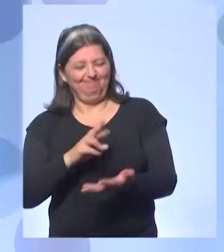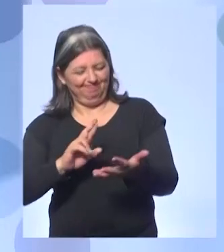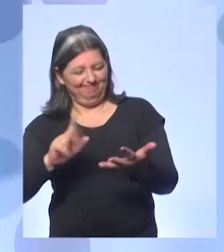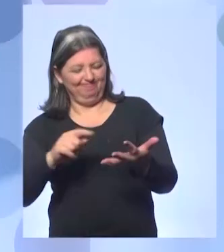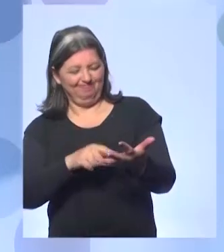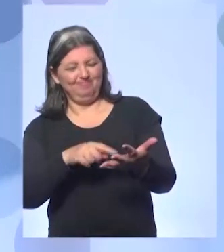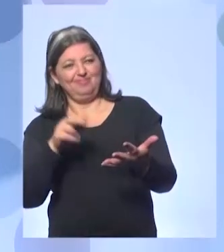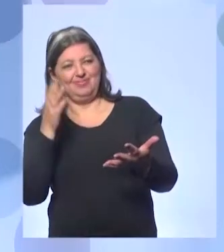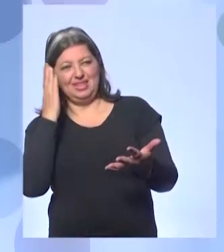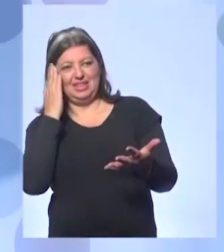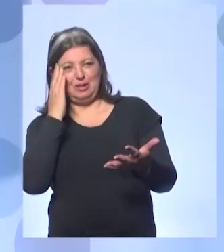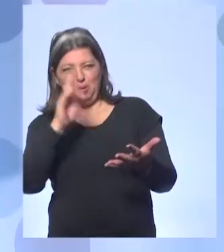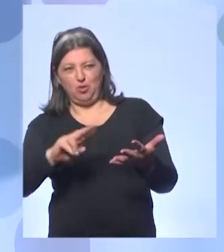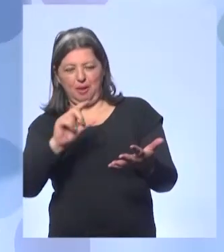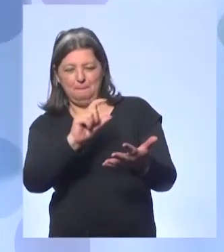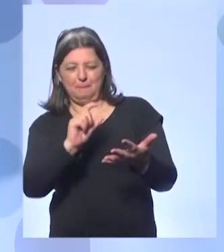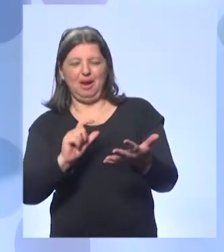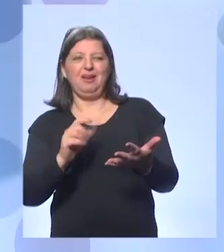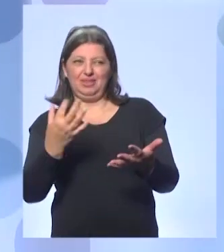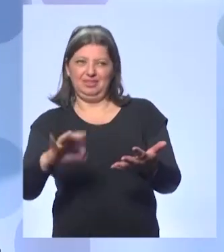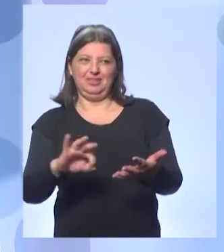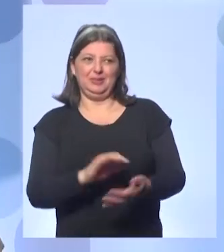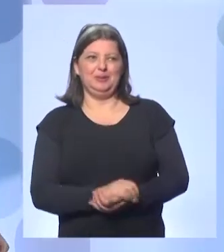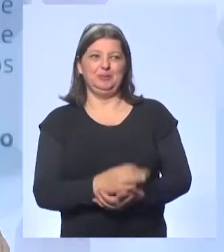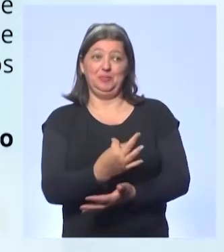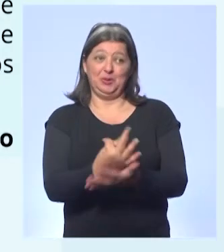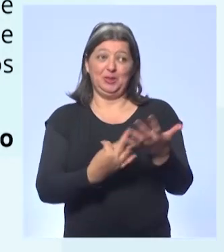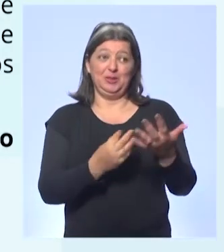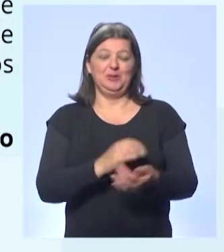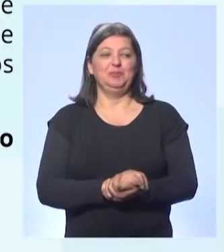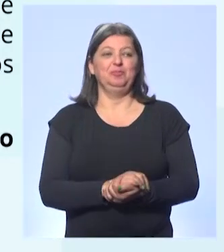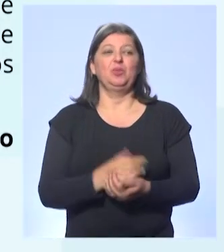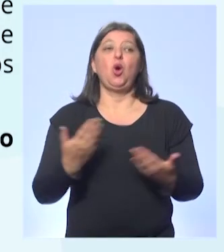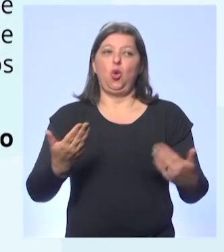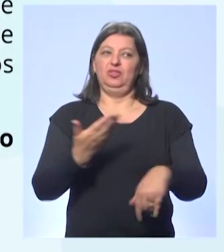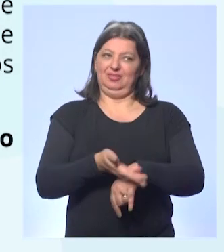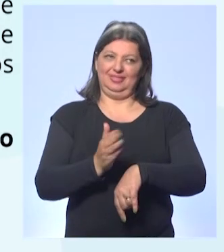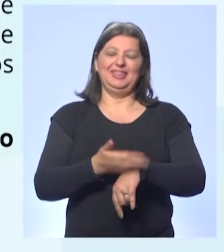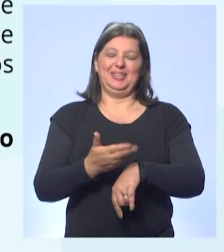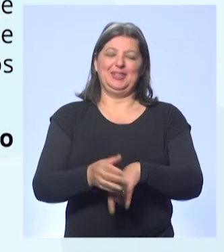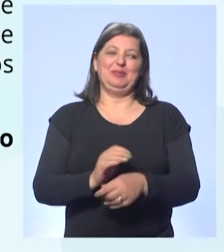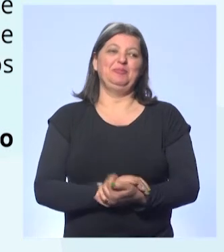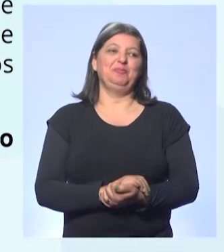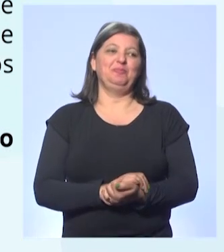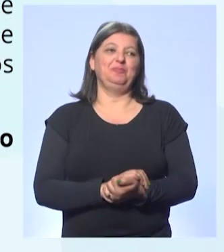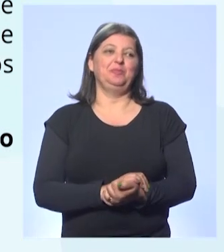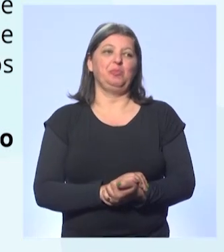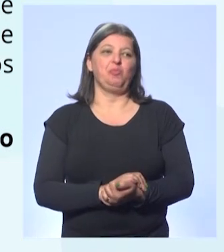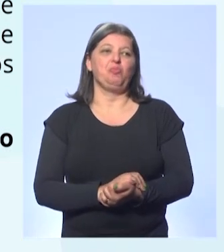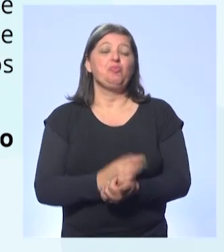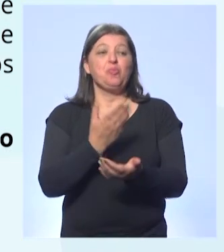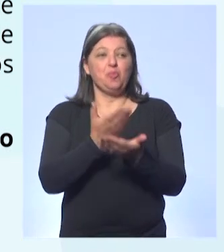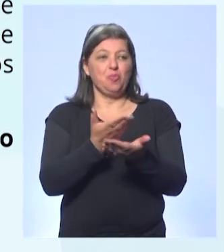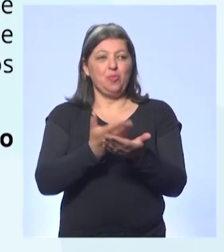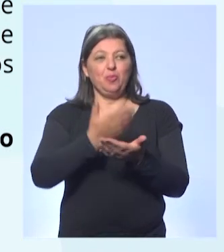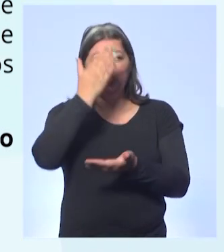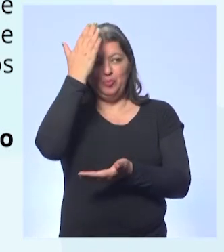sabe usar as palavras no texto. Vamos a mais um aí? Hoje nós vamos treinar, hein, gente? Estudos